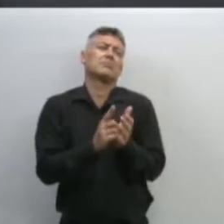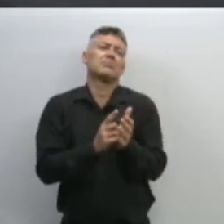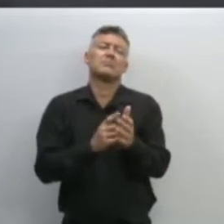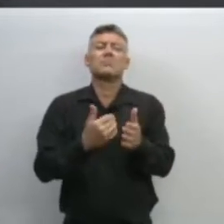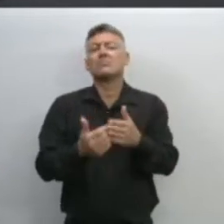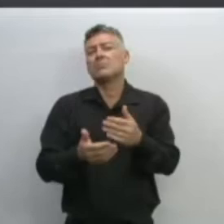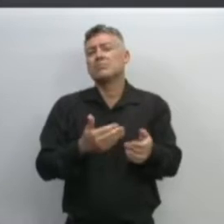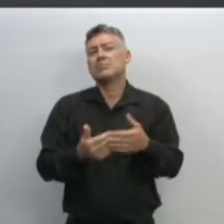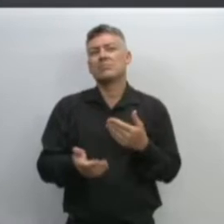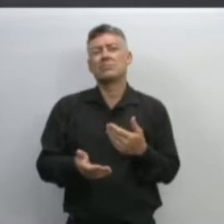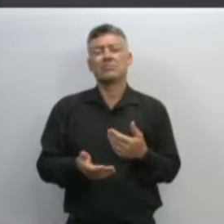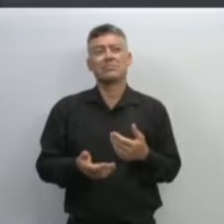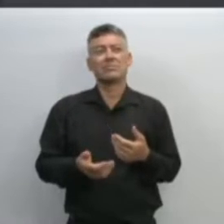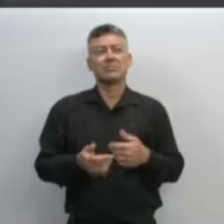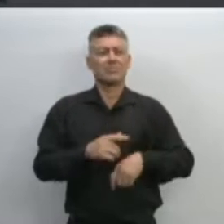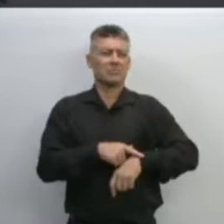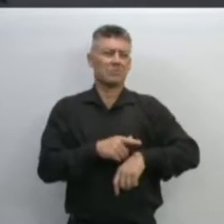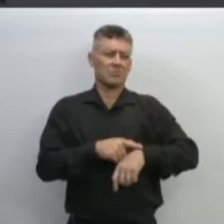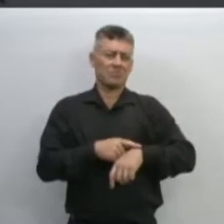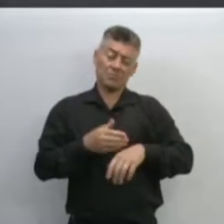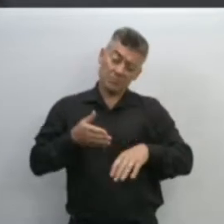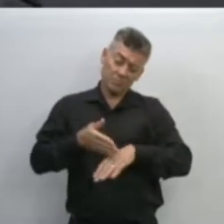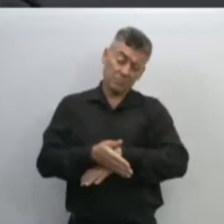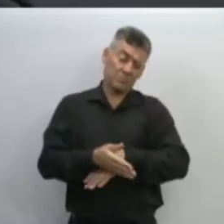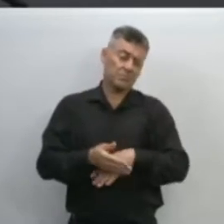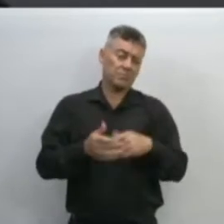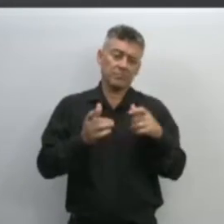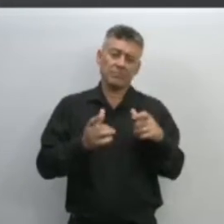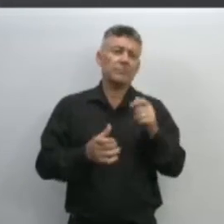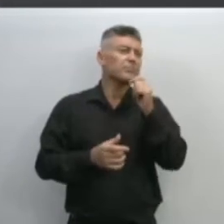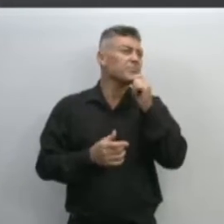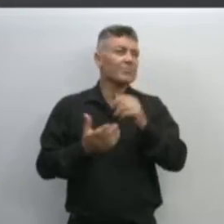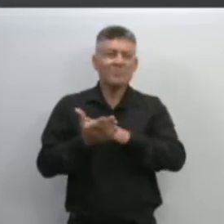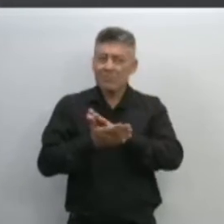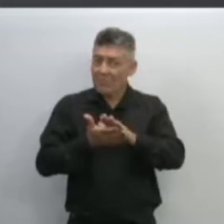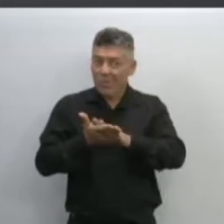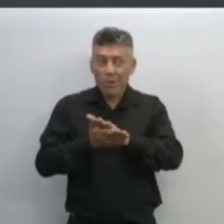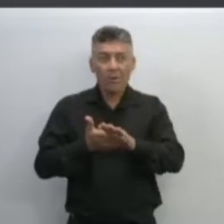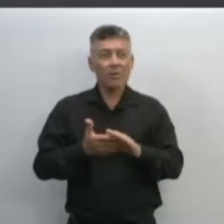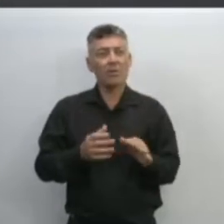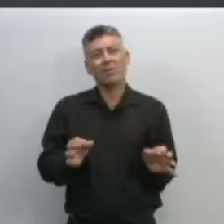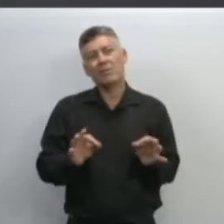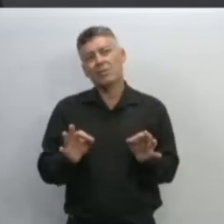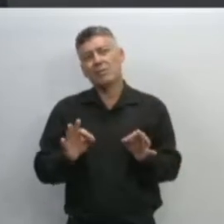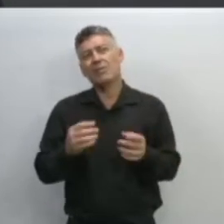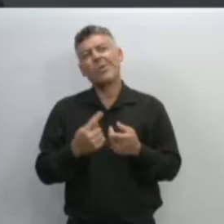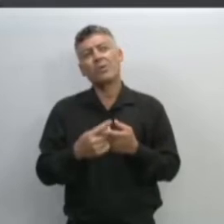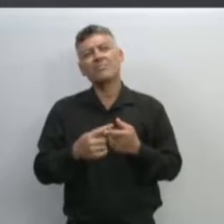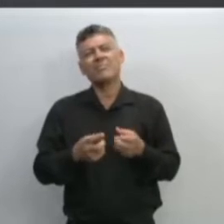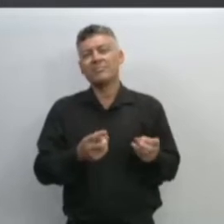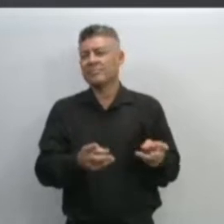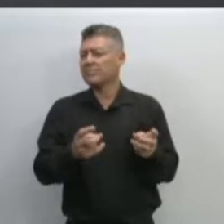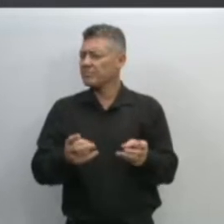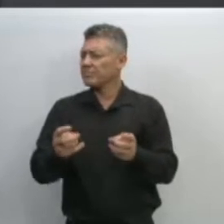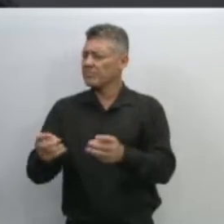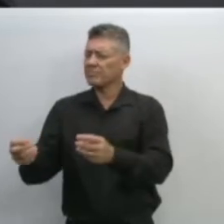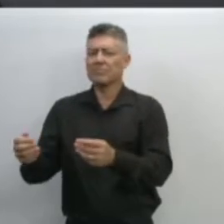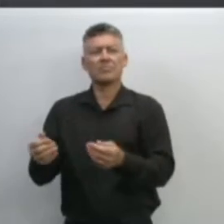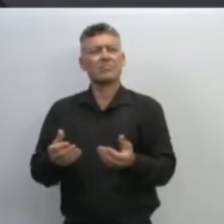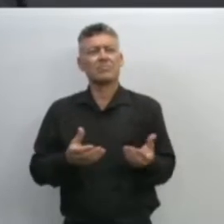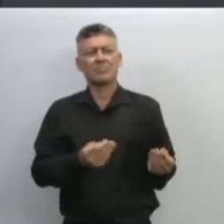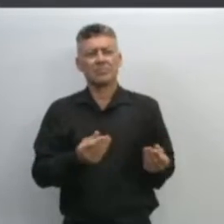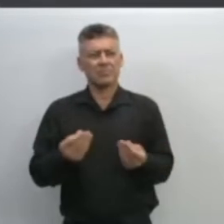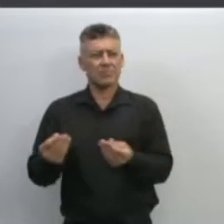independente, vereador Aribaldo, qualquer horário que você se dirija, não tem estacionamento no Alecrim, porque a demanda é muito alta,